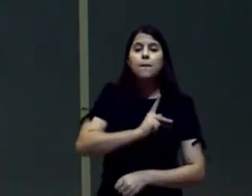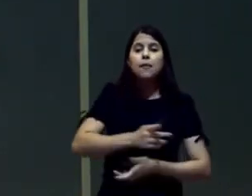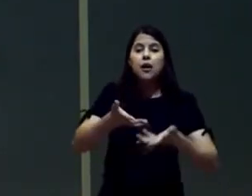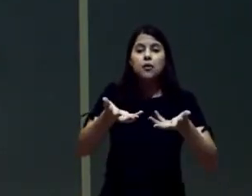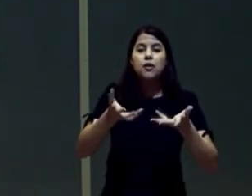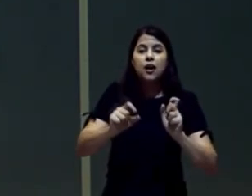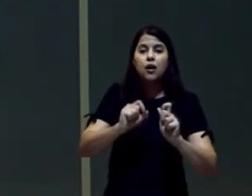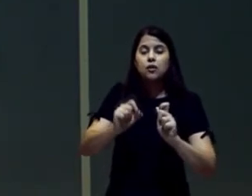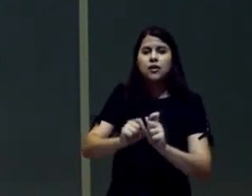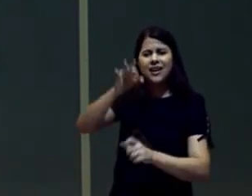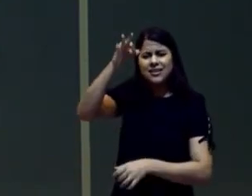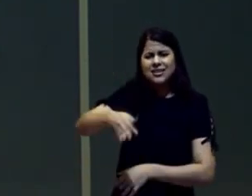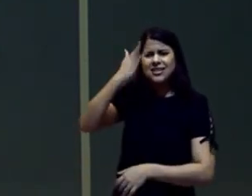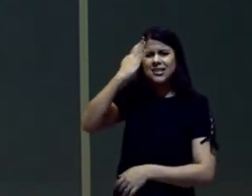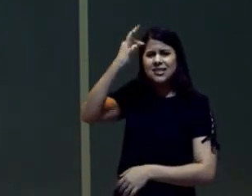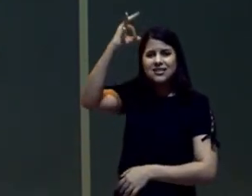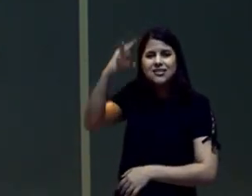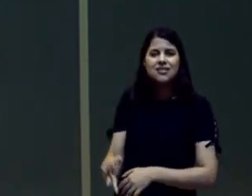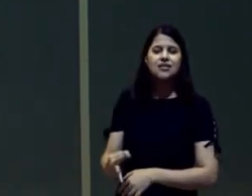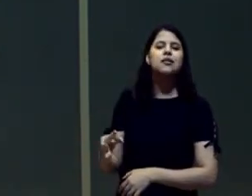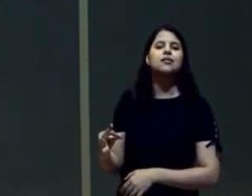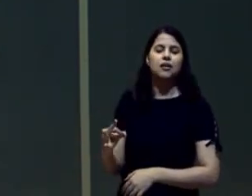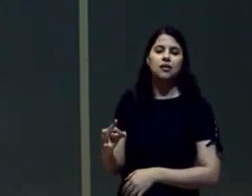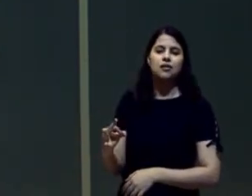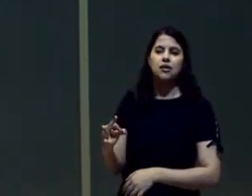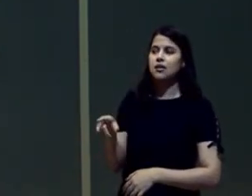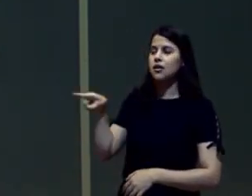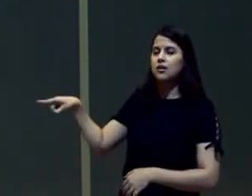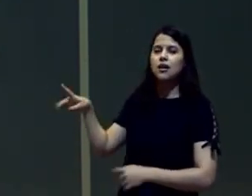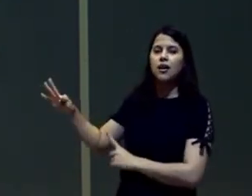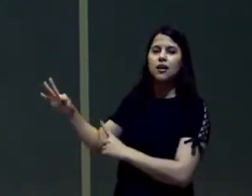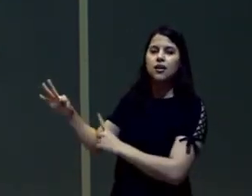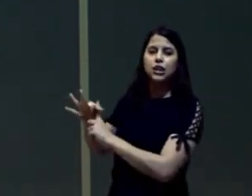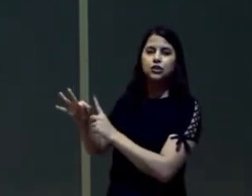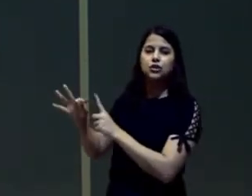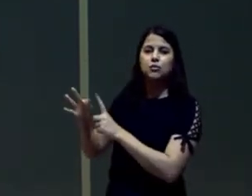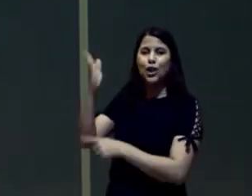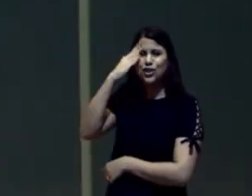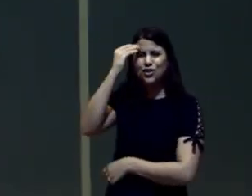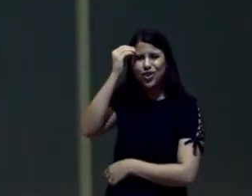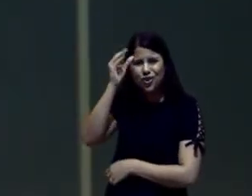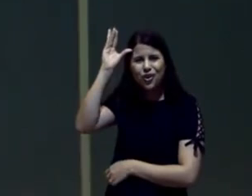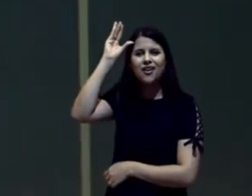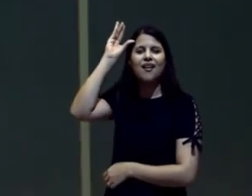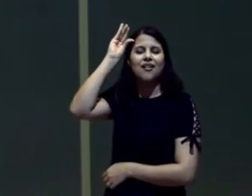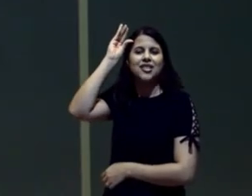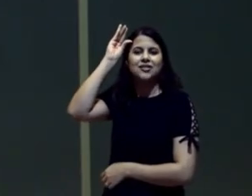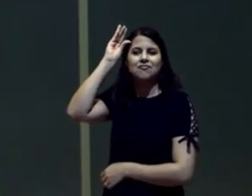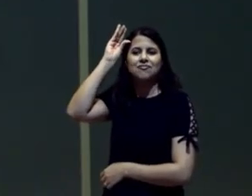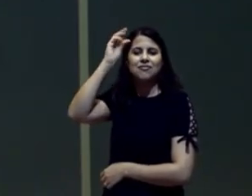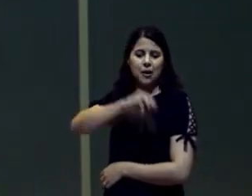correr o risco de que a carta demorasse a chegar ou Timóteo demorasse a vir. Não, ele queria garantir que aquela